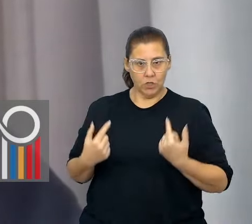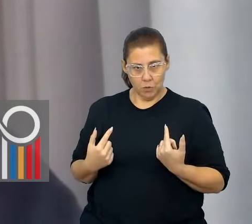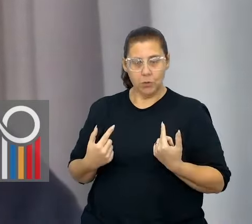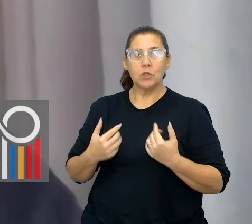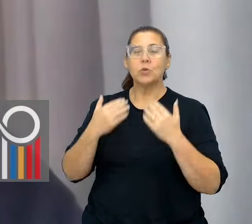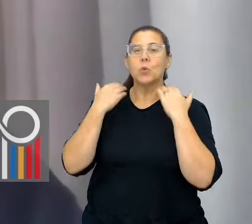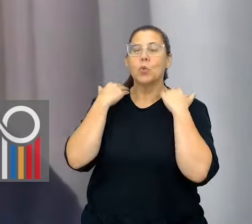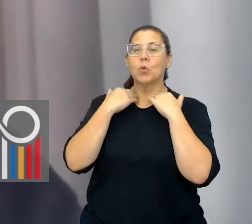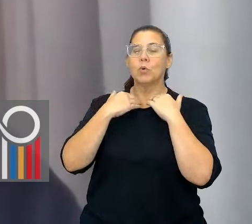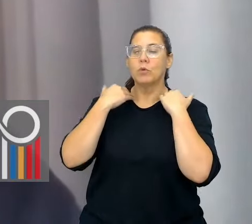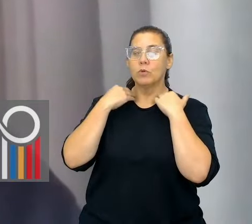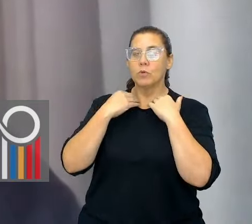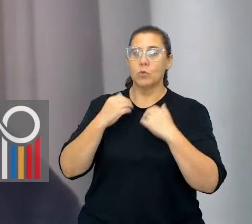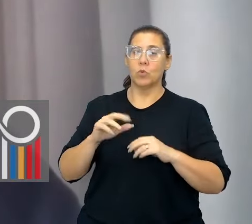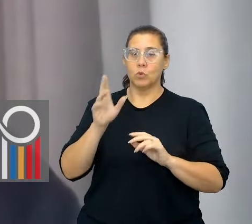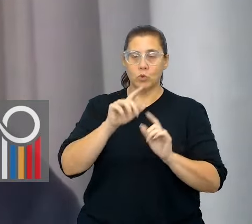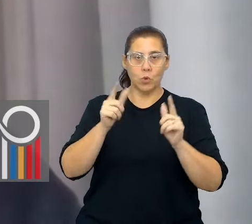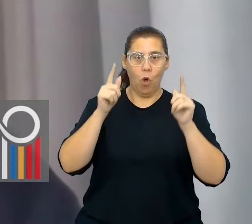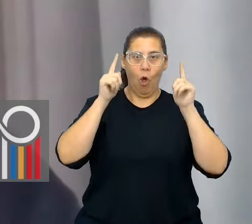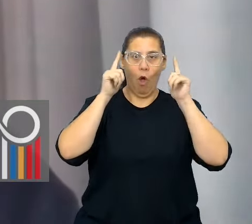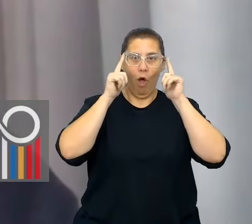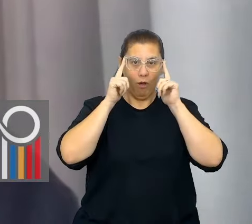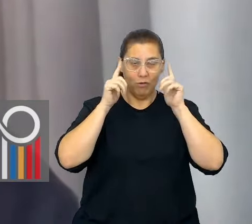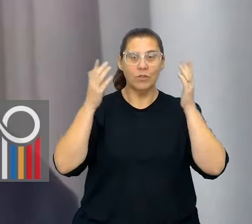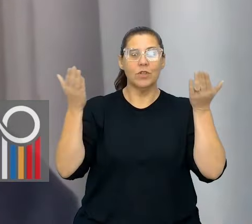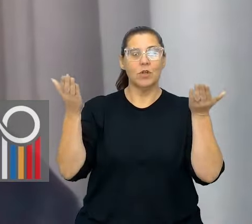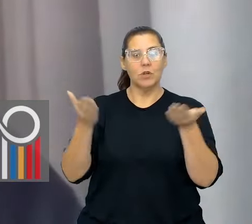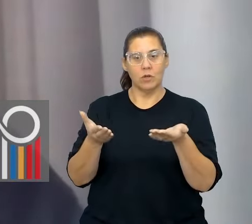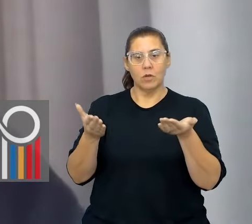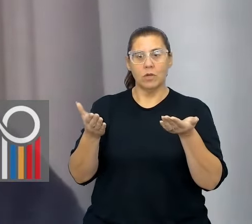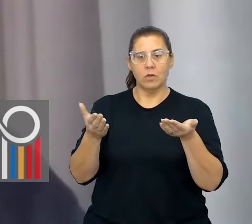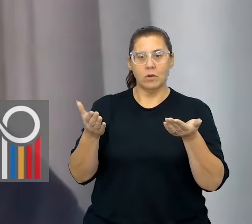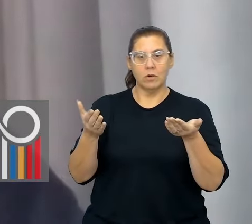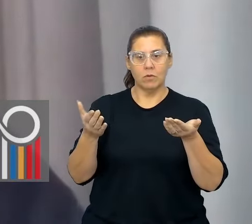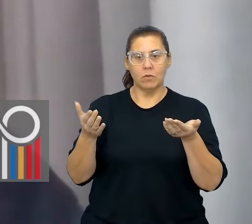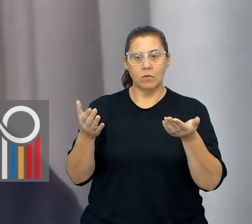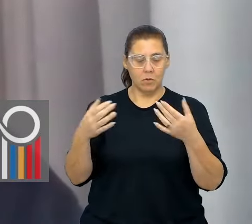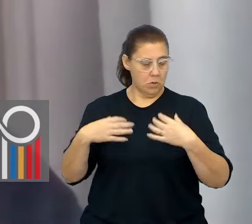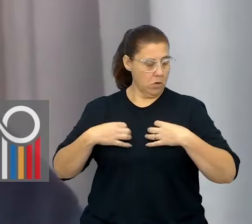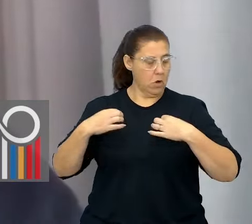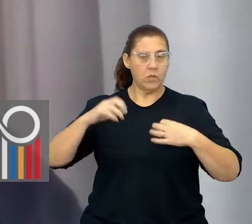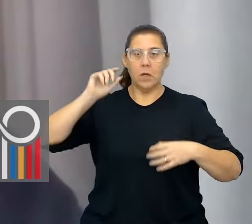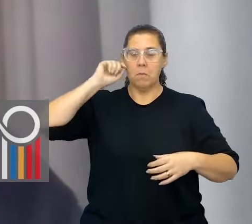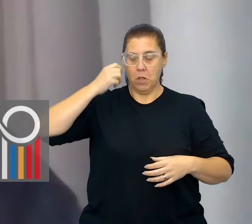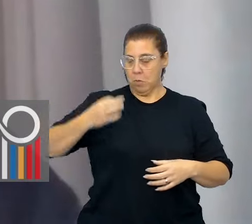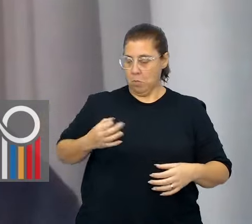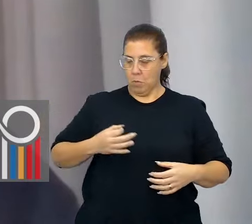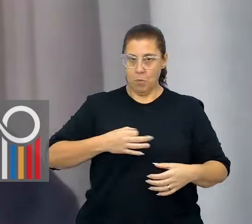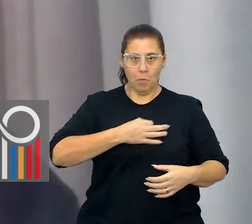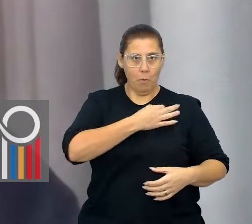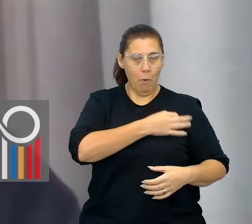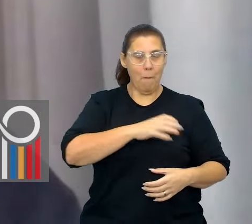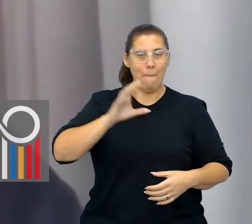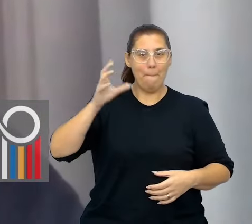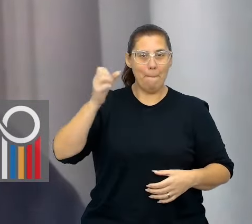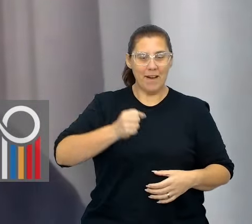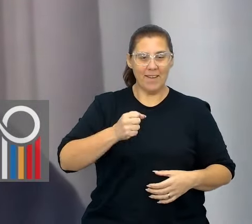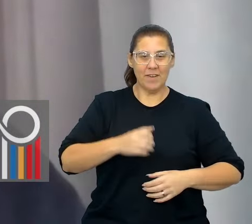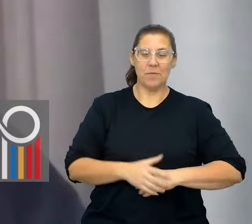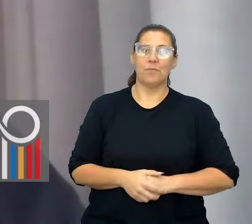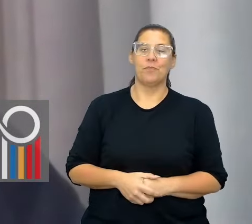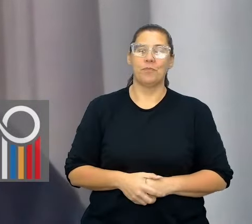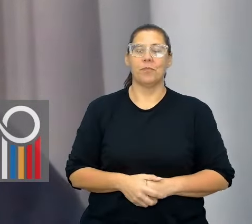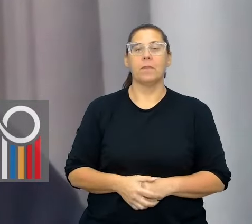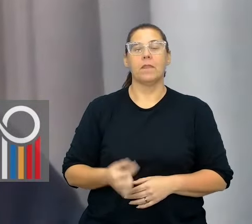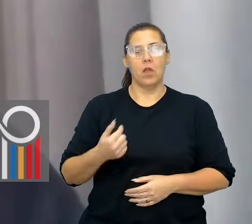encaracolados e curtos, uso óculos e hoje eu estou com uma roupa preta com bolinhas brancas.